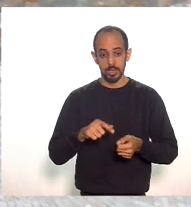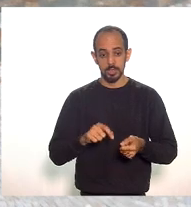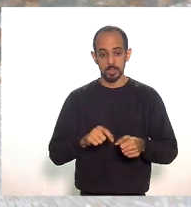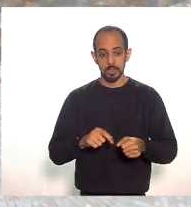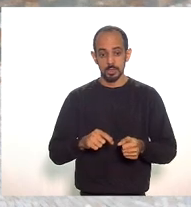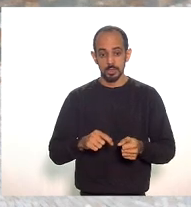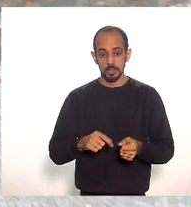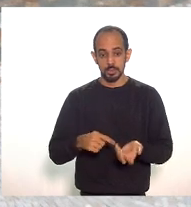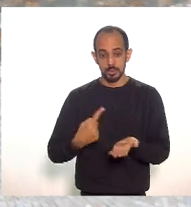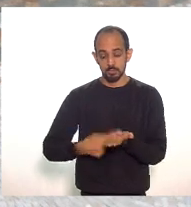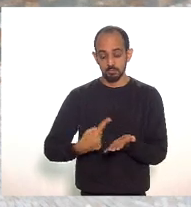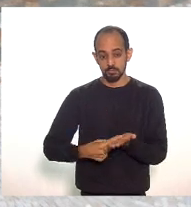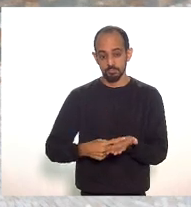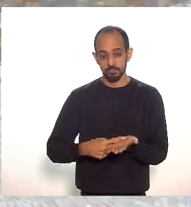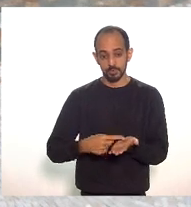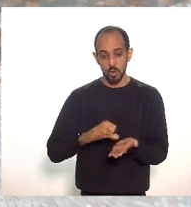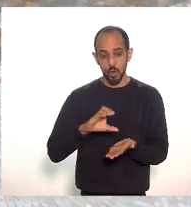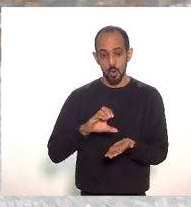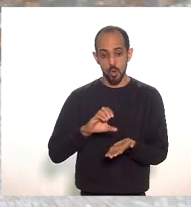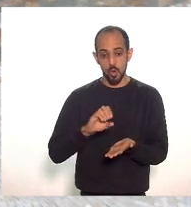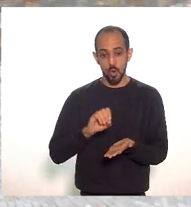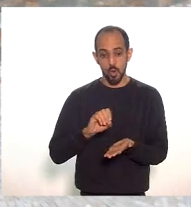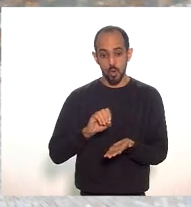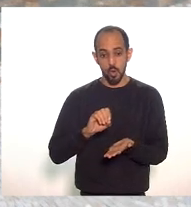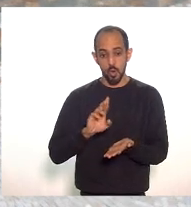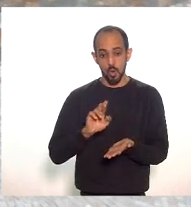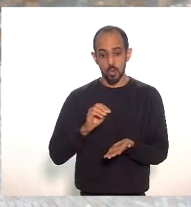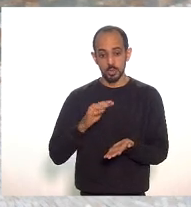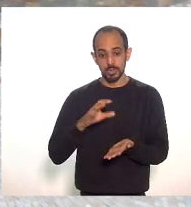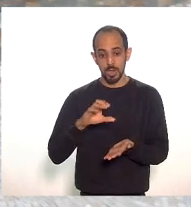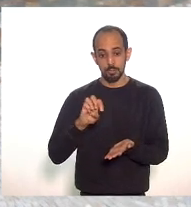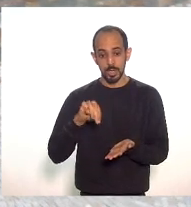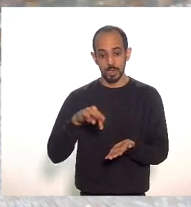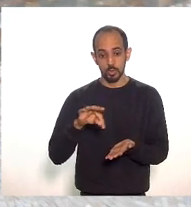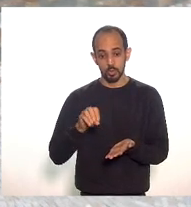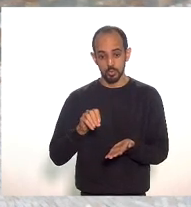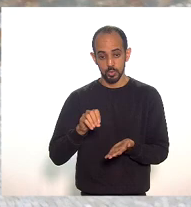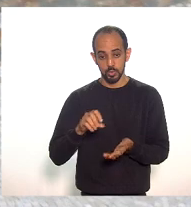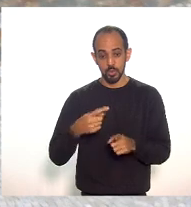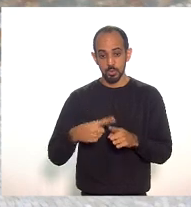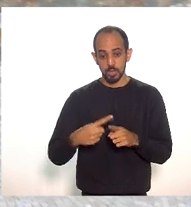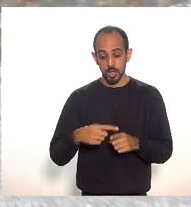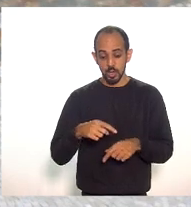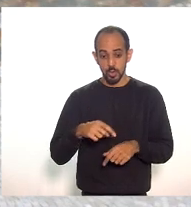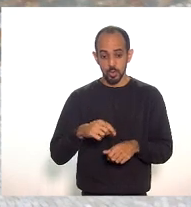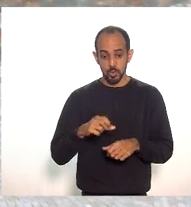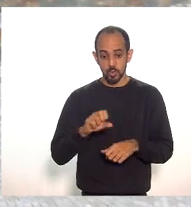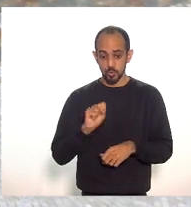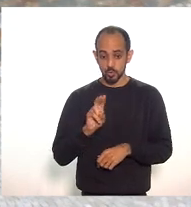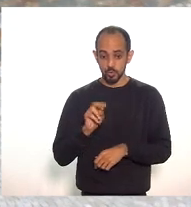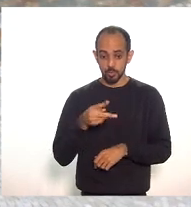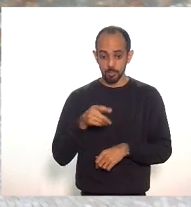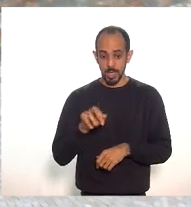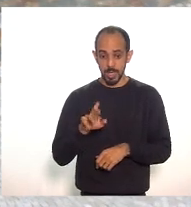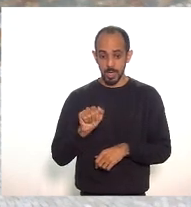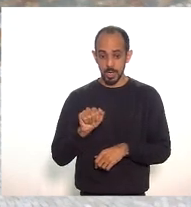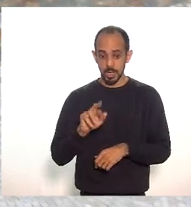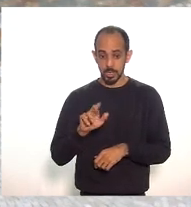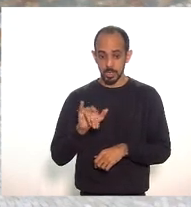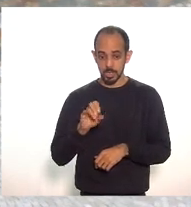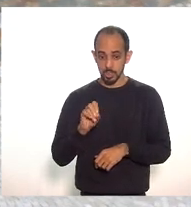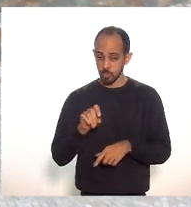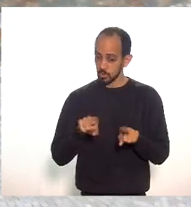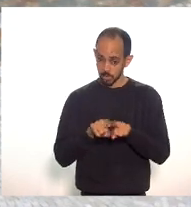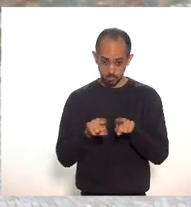e no nosso entendimento Ainda temos vamos além o supera rio que é uma medida emergencial que está avançando vai